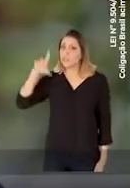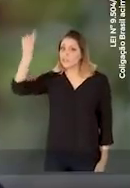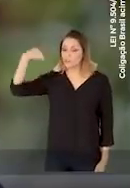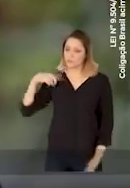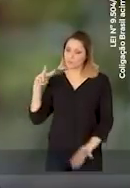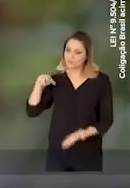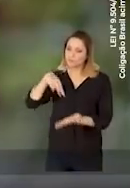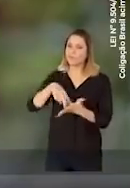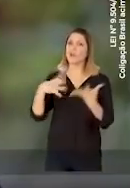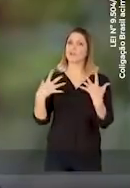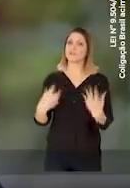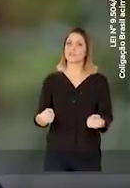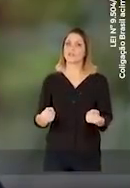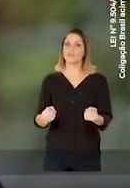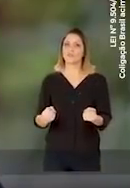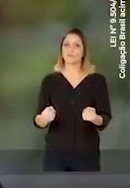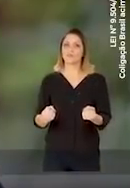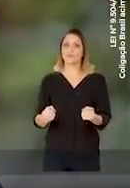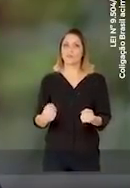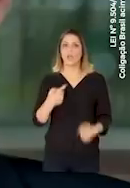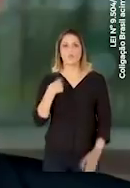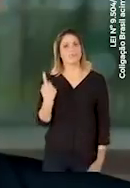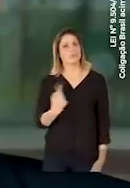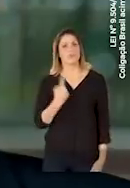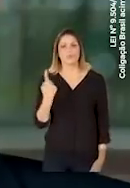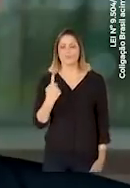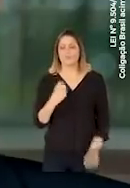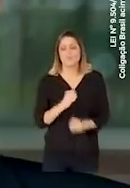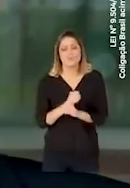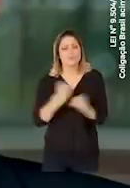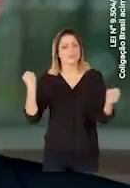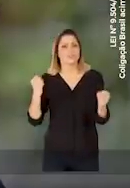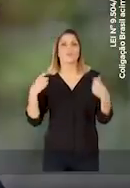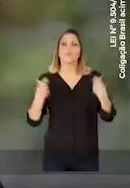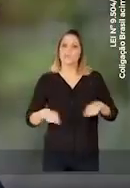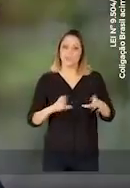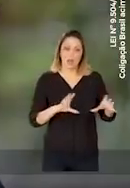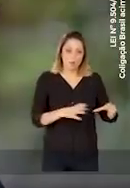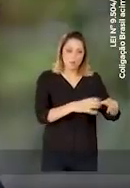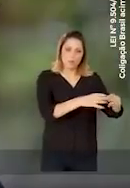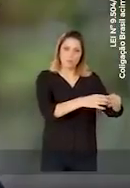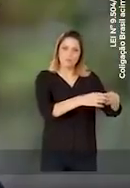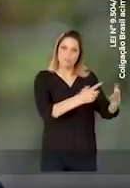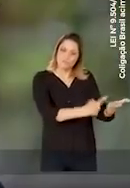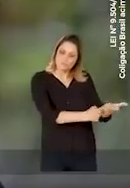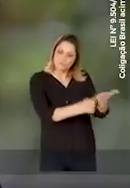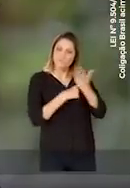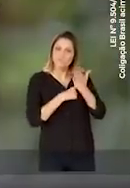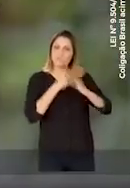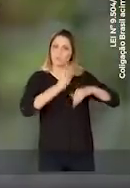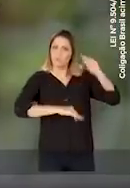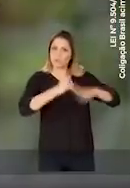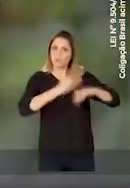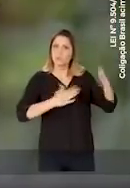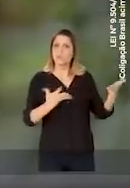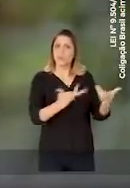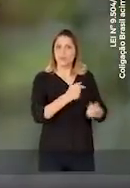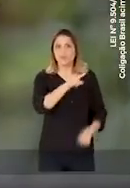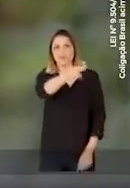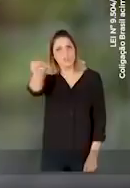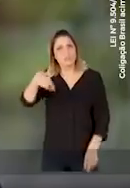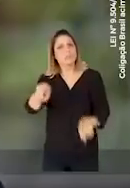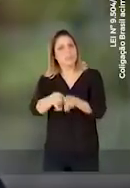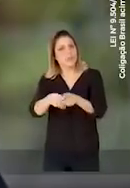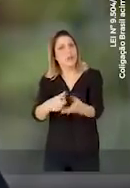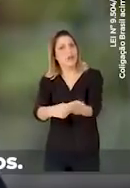essa for a vontade de Deus, estarei pronto para cumprir essa missão. Ninguém faz nada sozinho. Com uma equipe boa ao meu lado, com pessoas maravilhosas